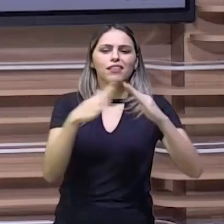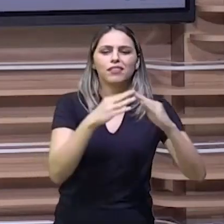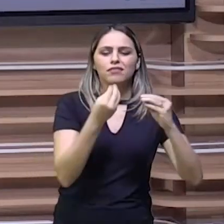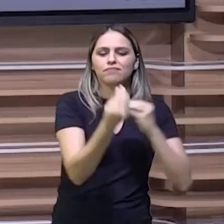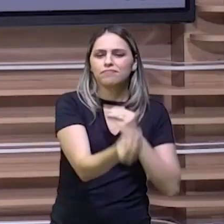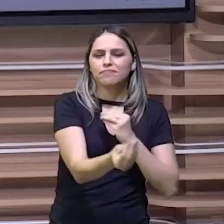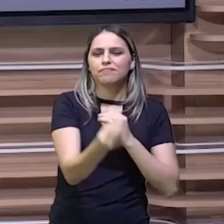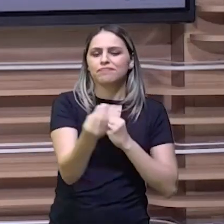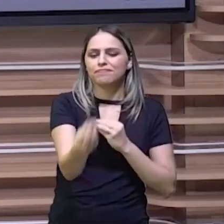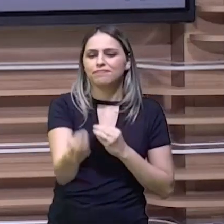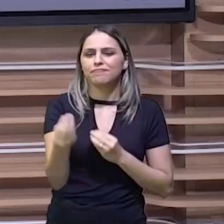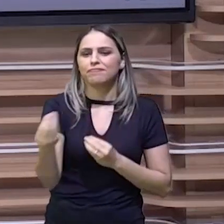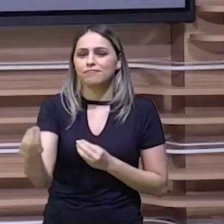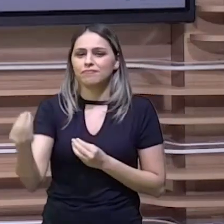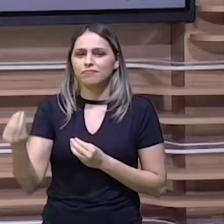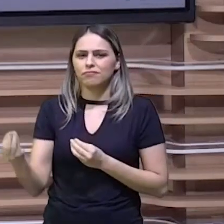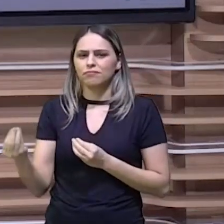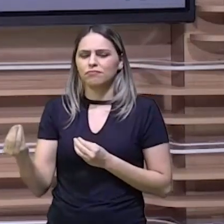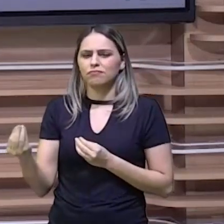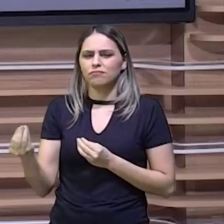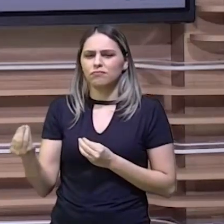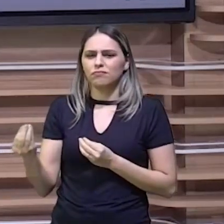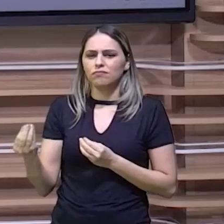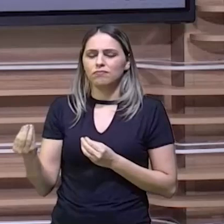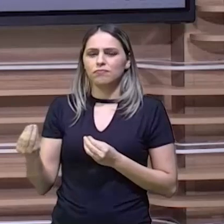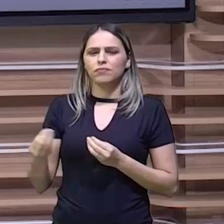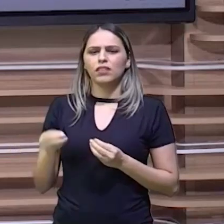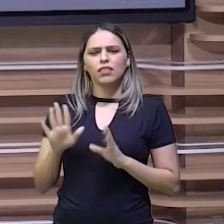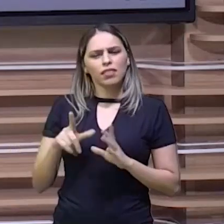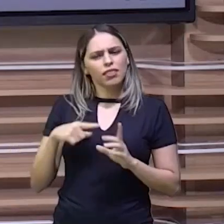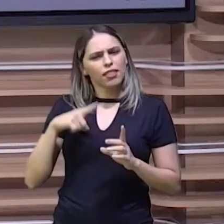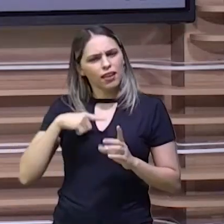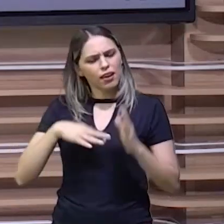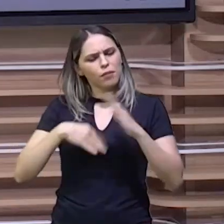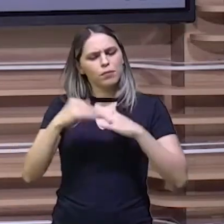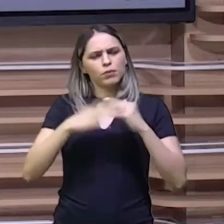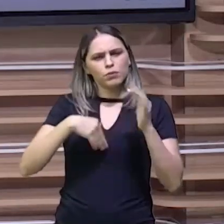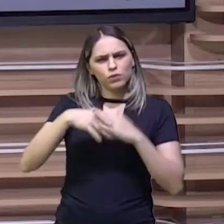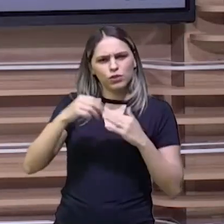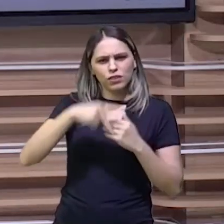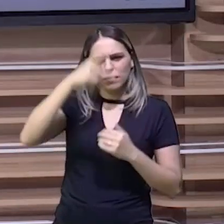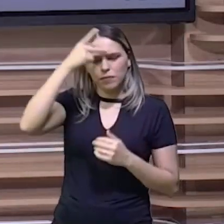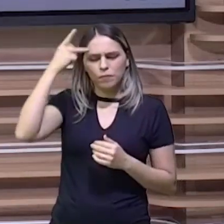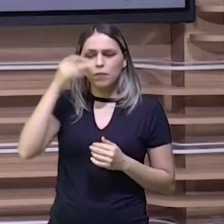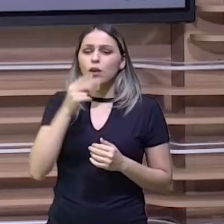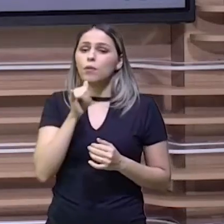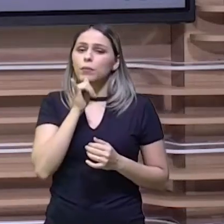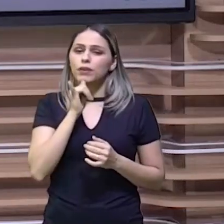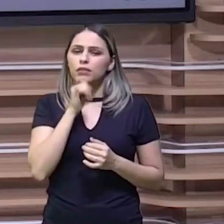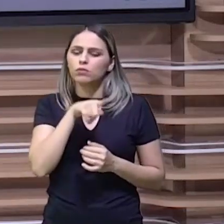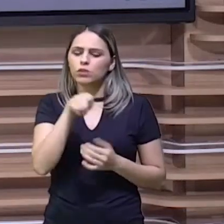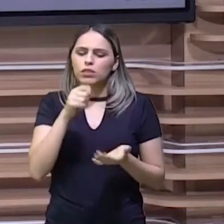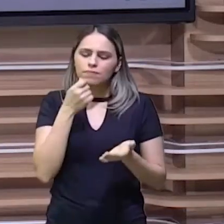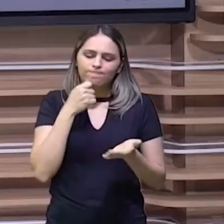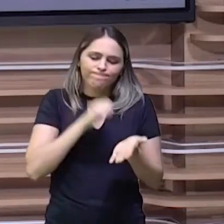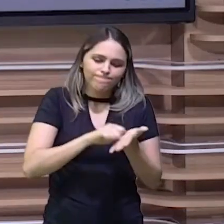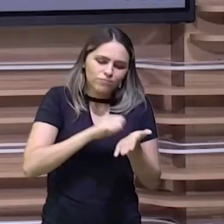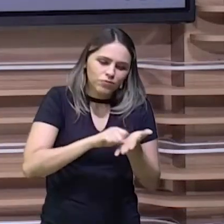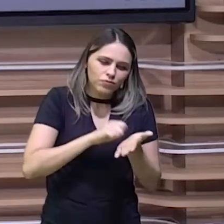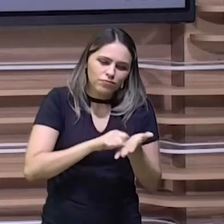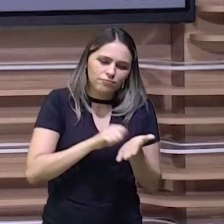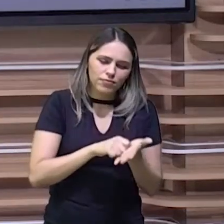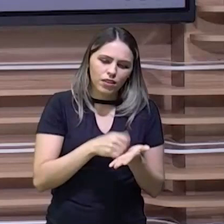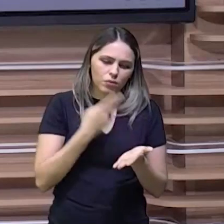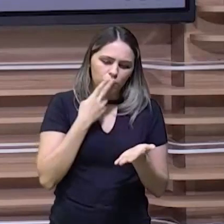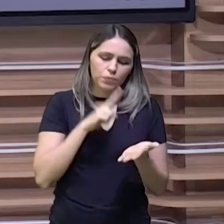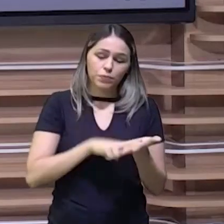que elas recebam. Eu ainda não entendi nada, professora. Por exemplo, você escreveu uma carta, mas você quer dar de